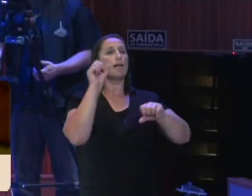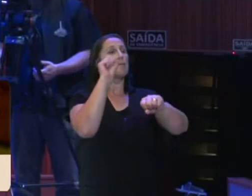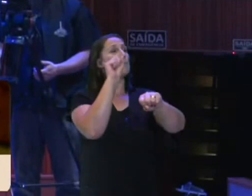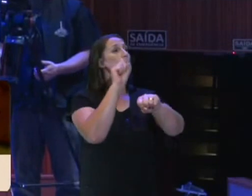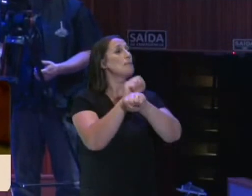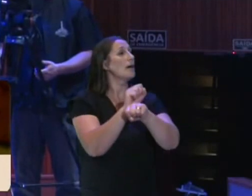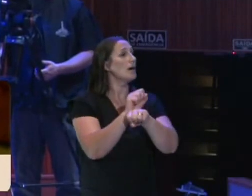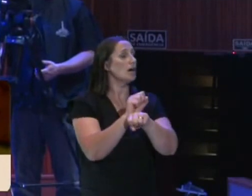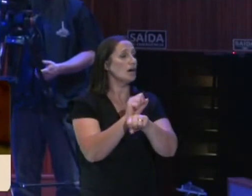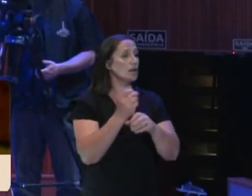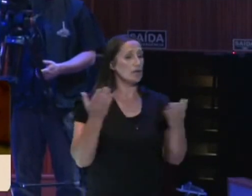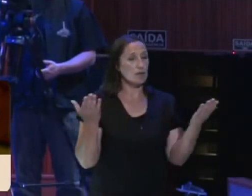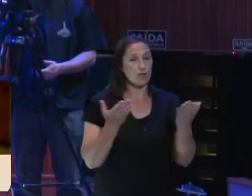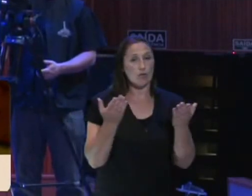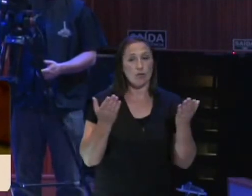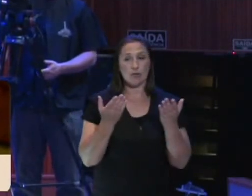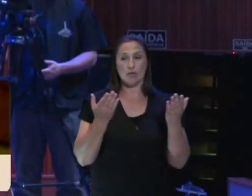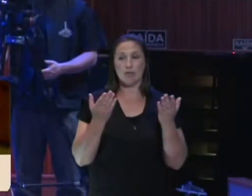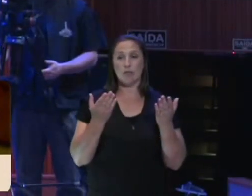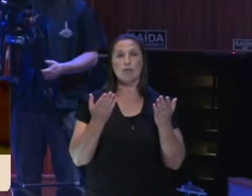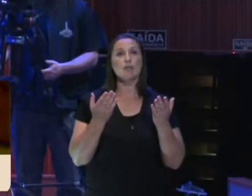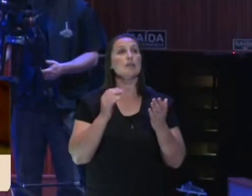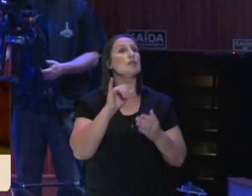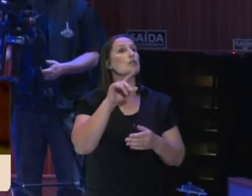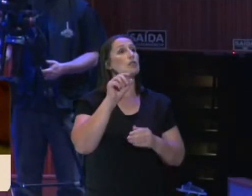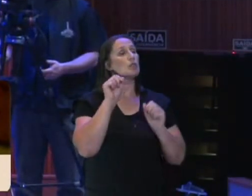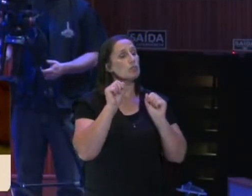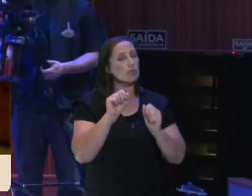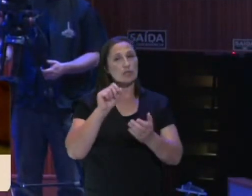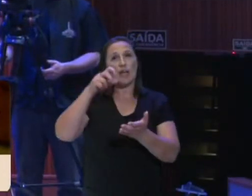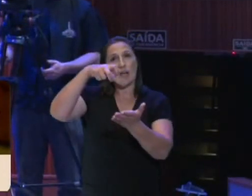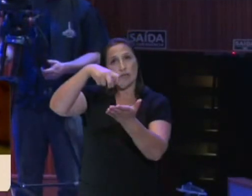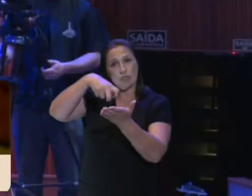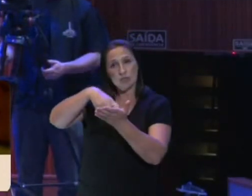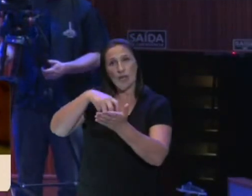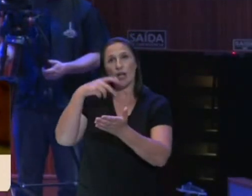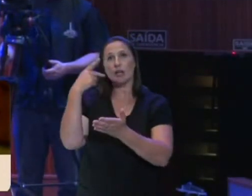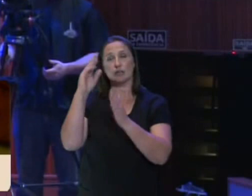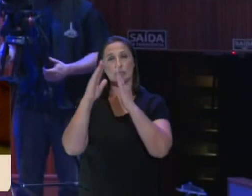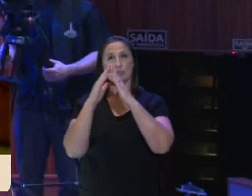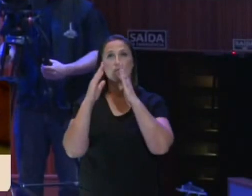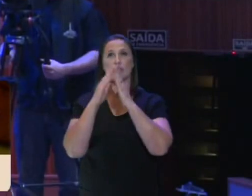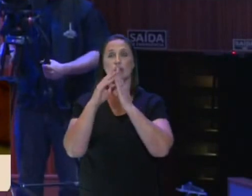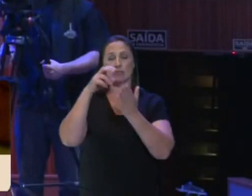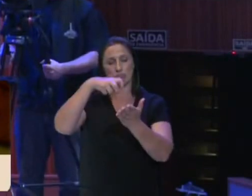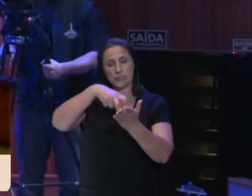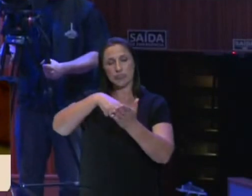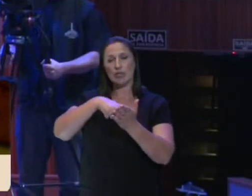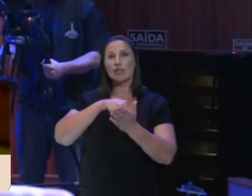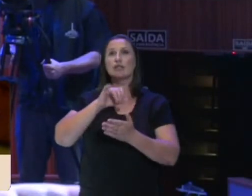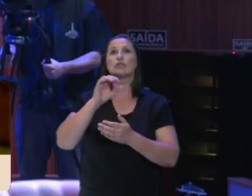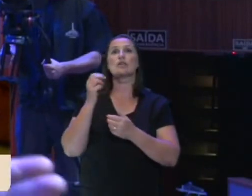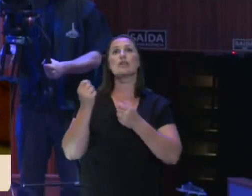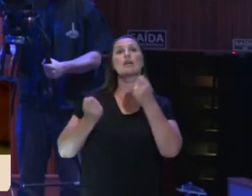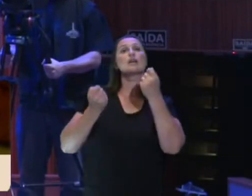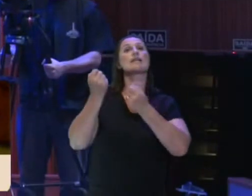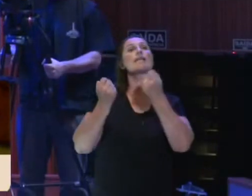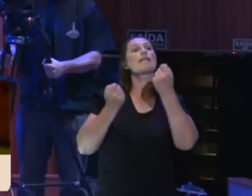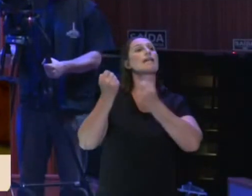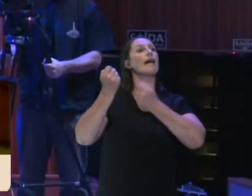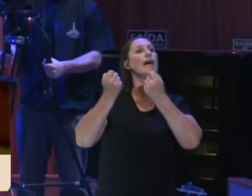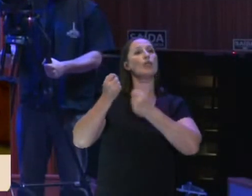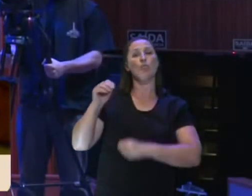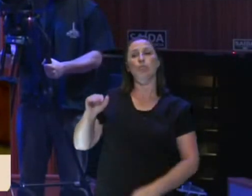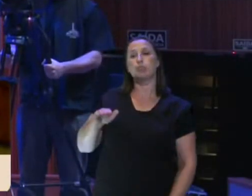está fazendo agora. Se você puder se ajoelhar aí na sua casa, se ajoelha na presença de Deus. Se você está dirigindo o carro,